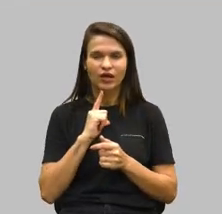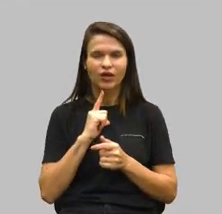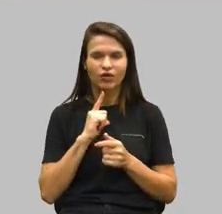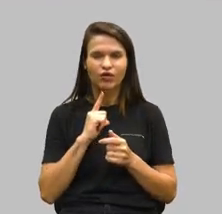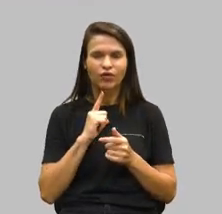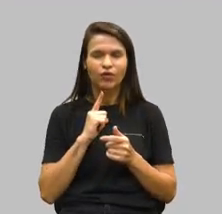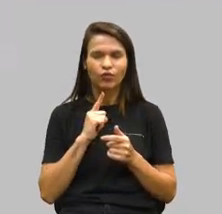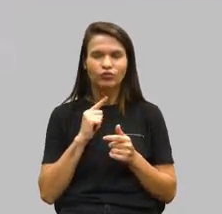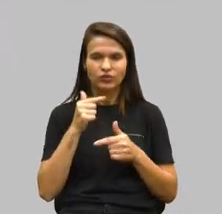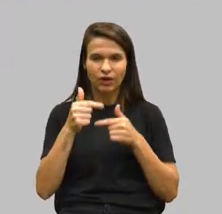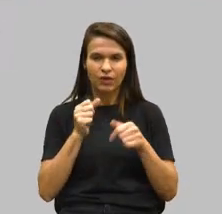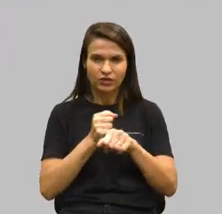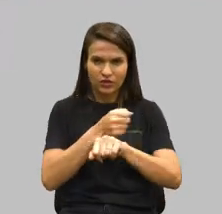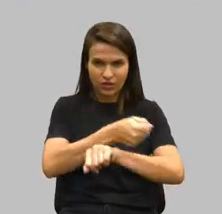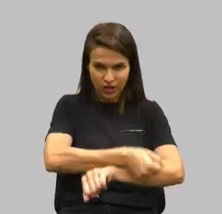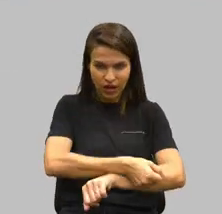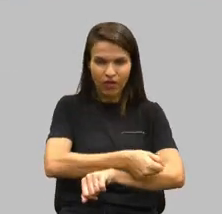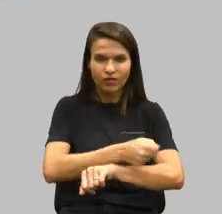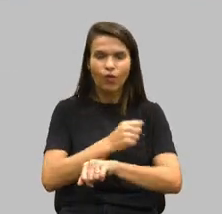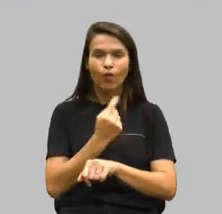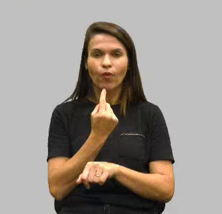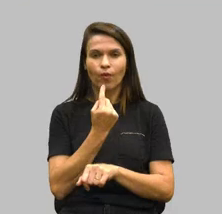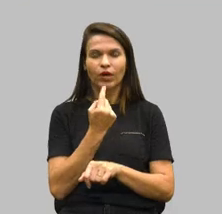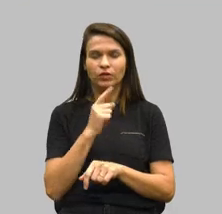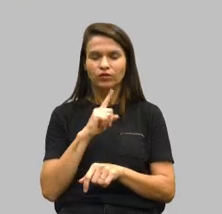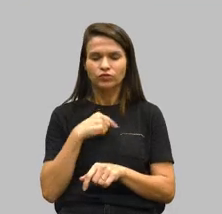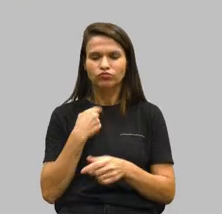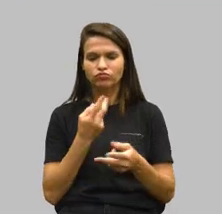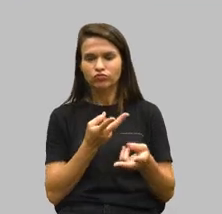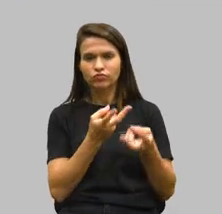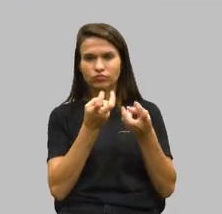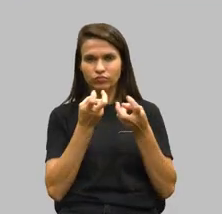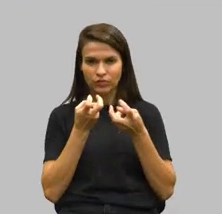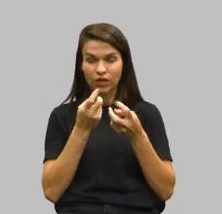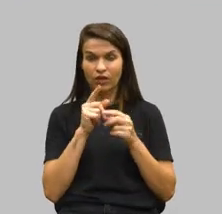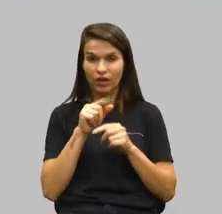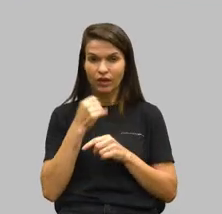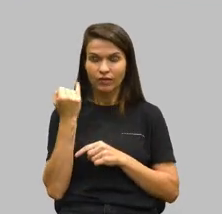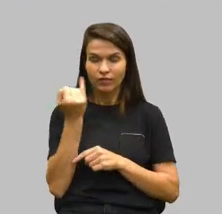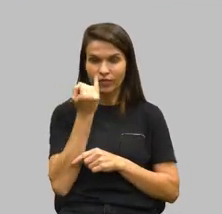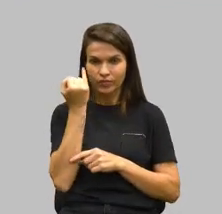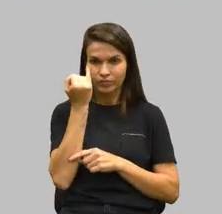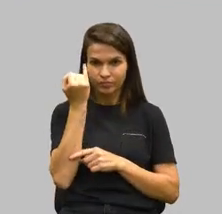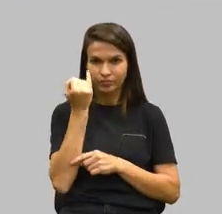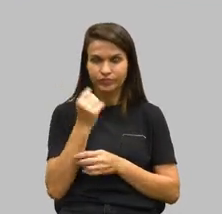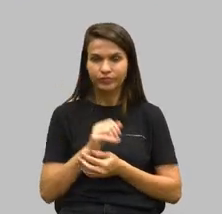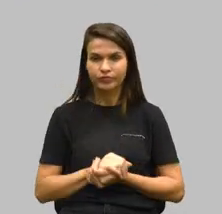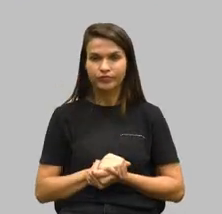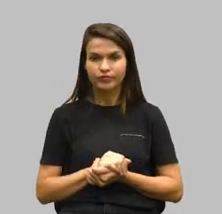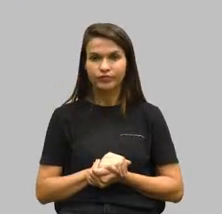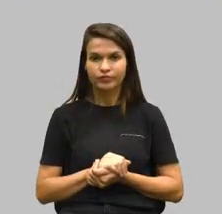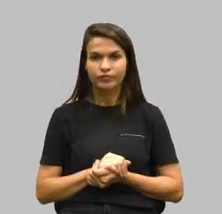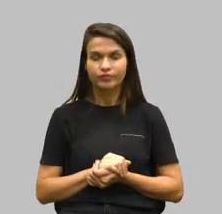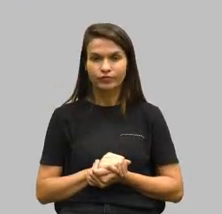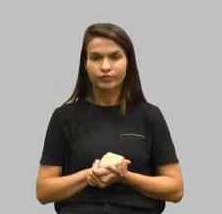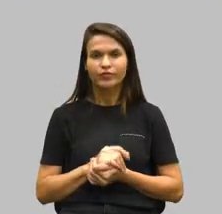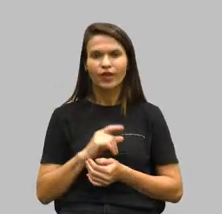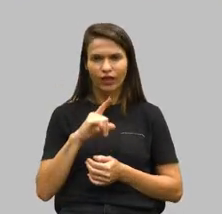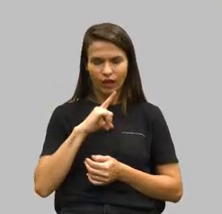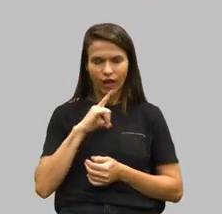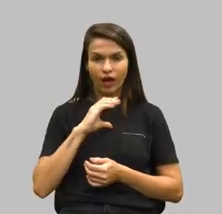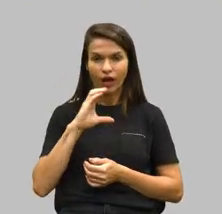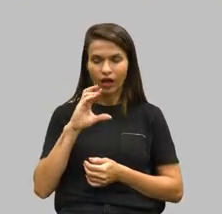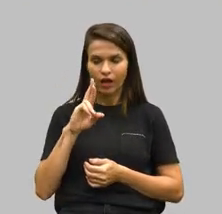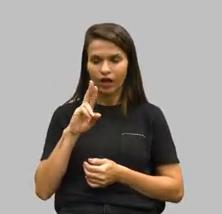das medidas que a gente tem batido muito que era muito importante é que tem a creas nas